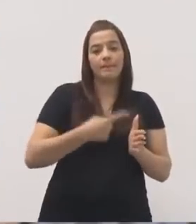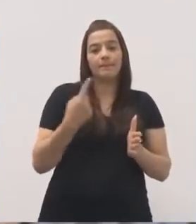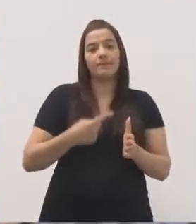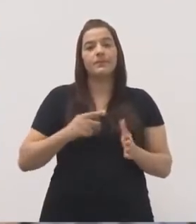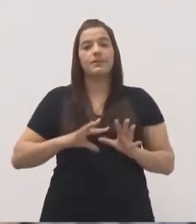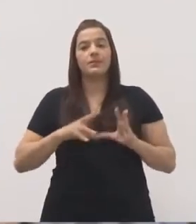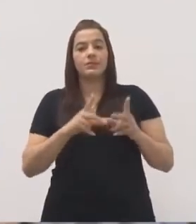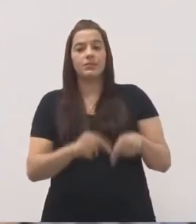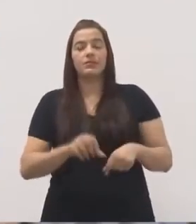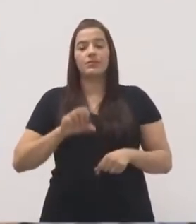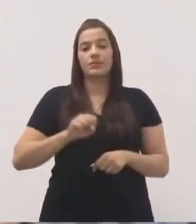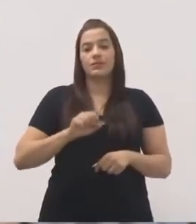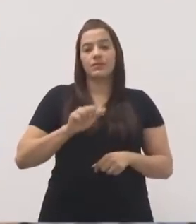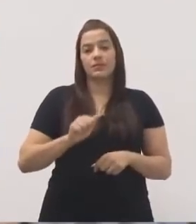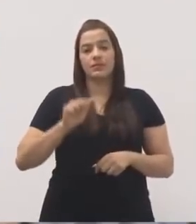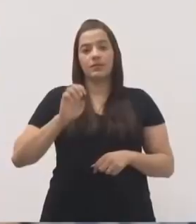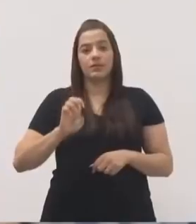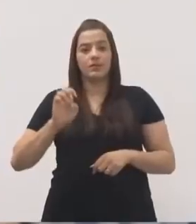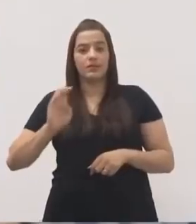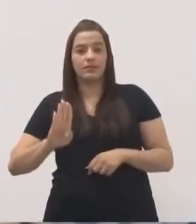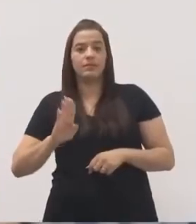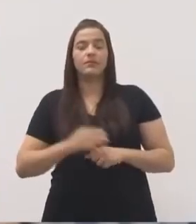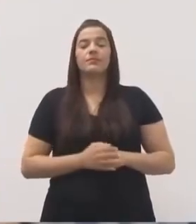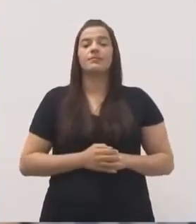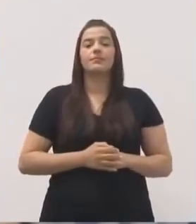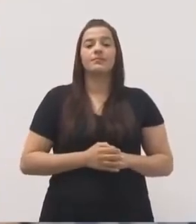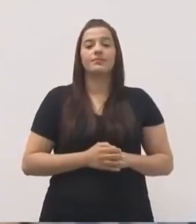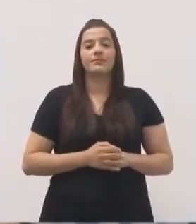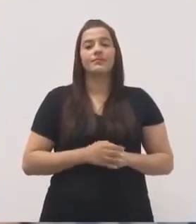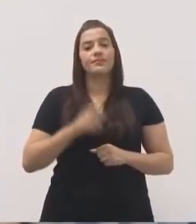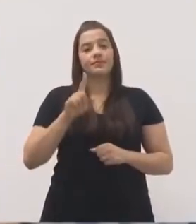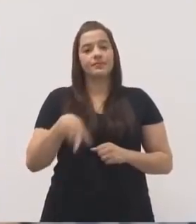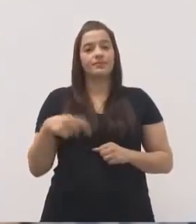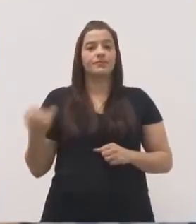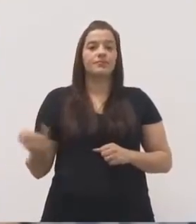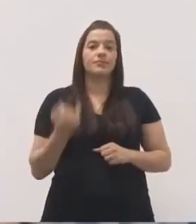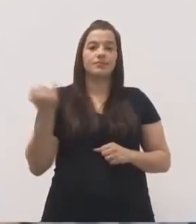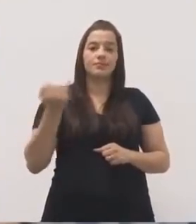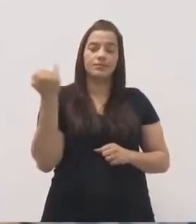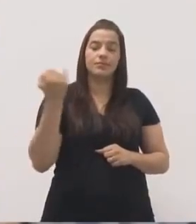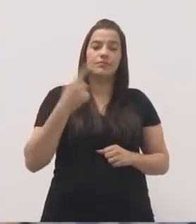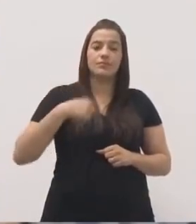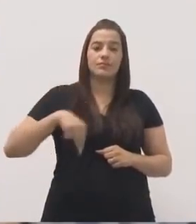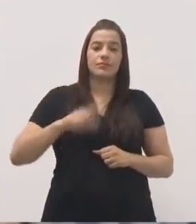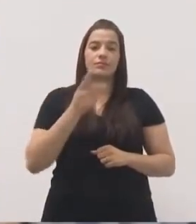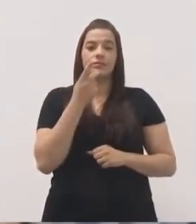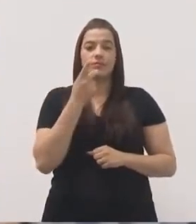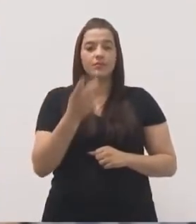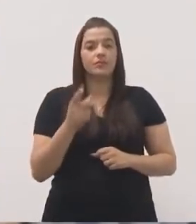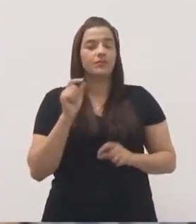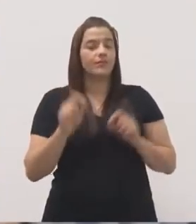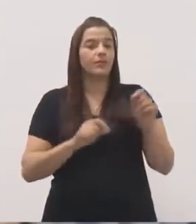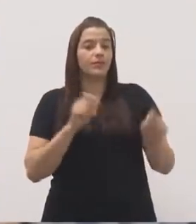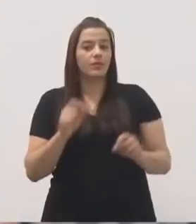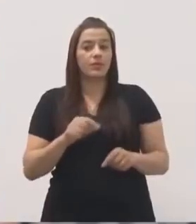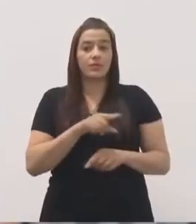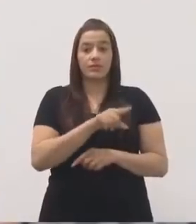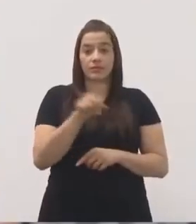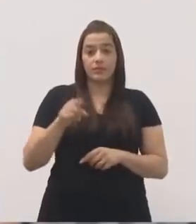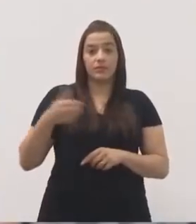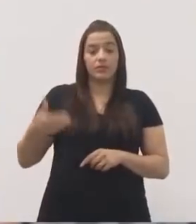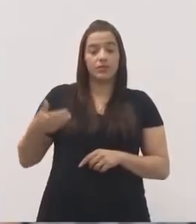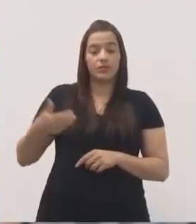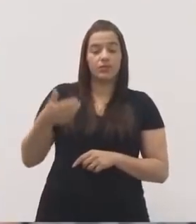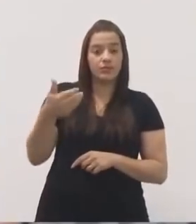aí do SAEB, tá bom? Mas aí é importante a gente reforçar, né, que pelo andamento das ações,